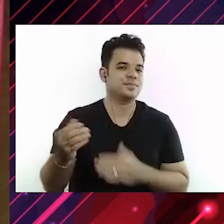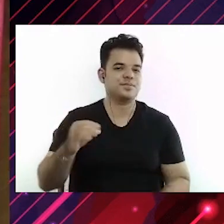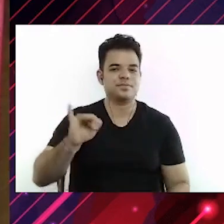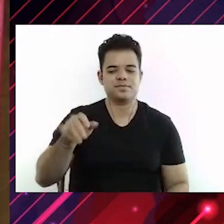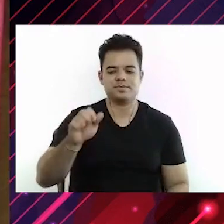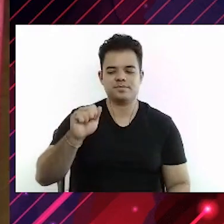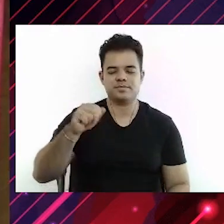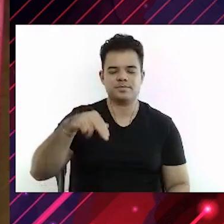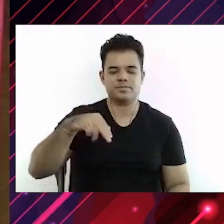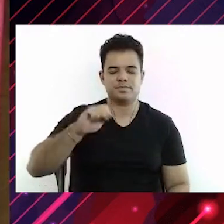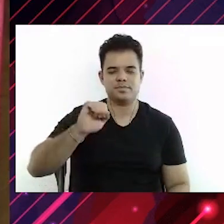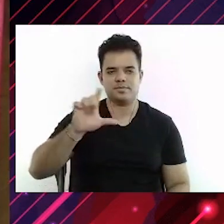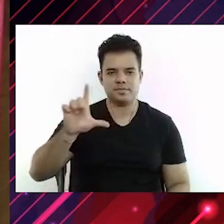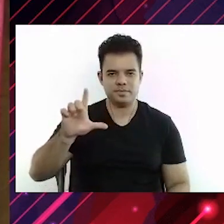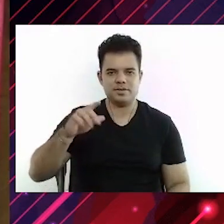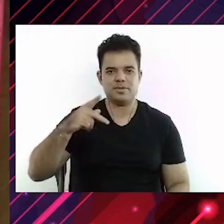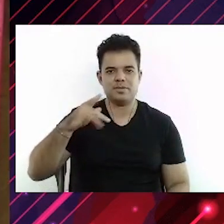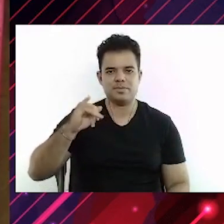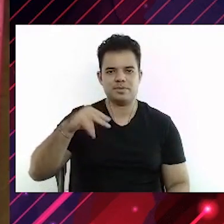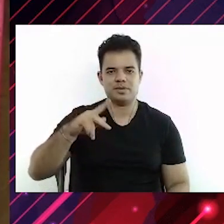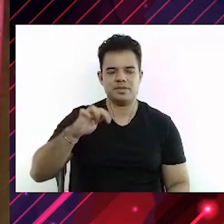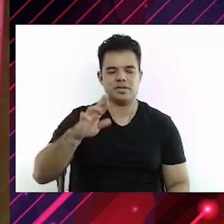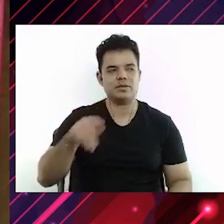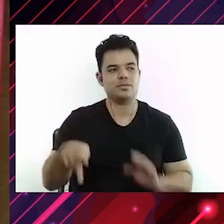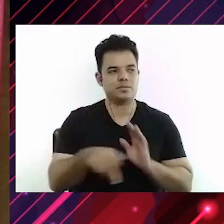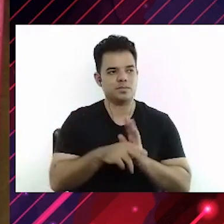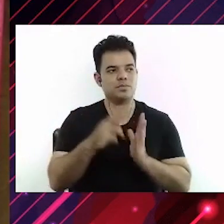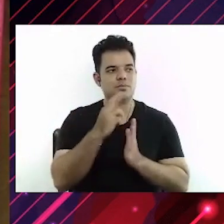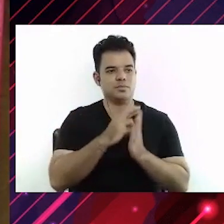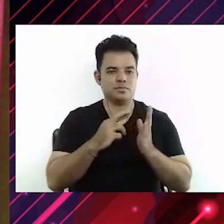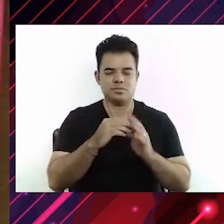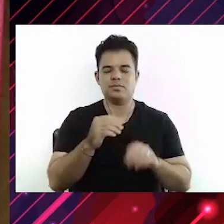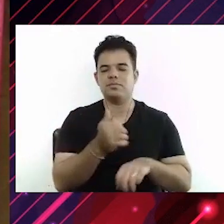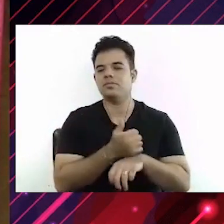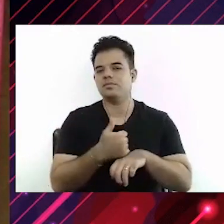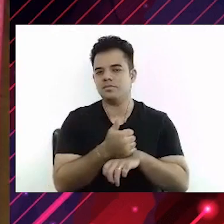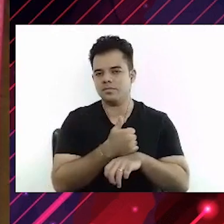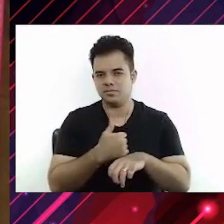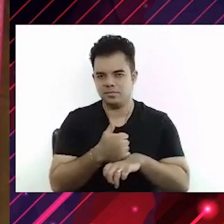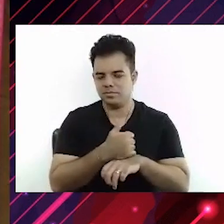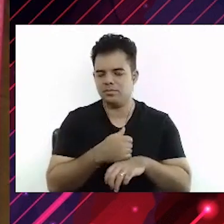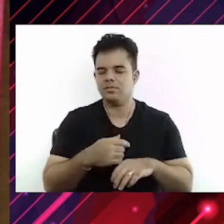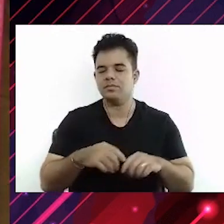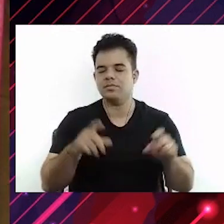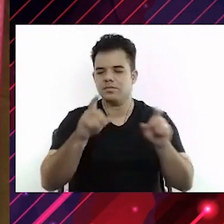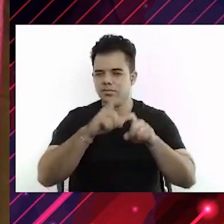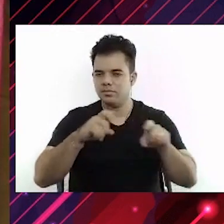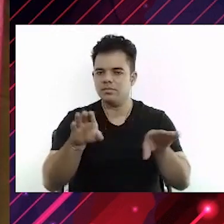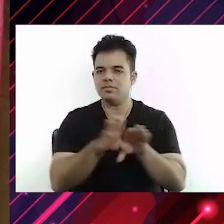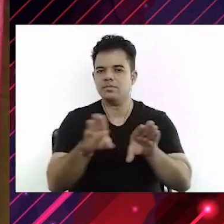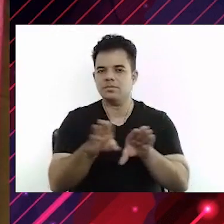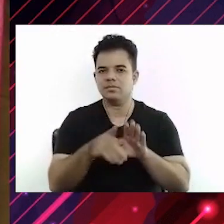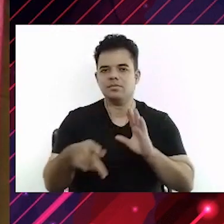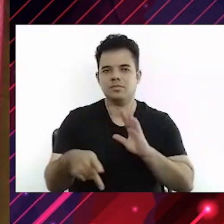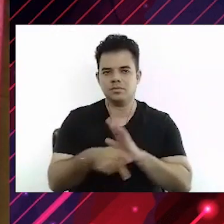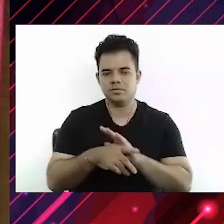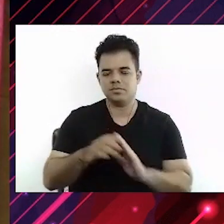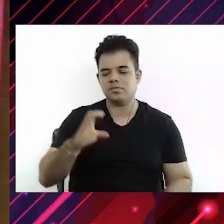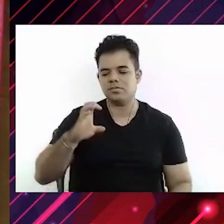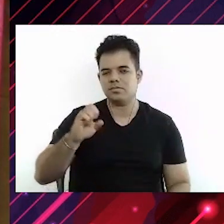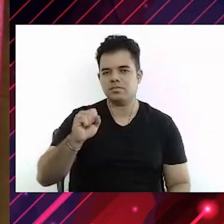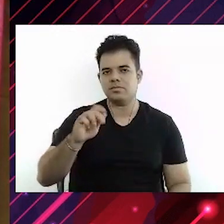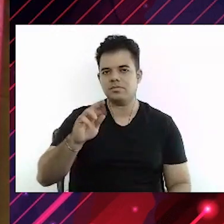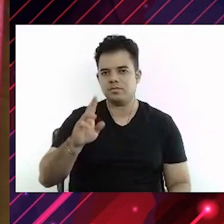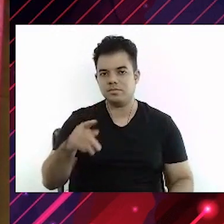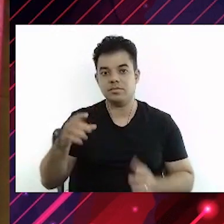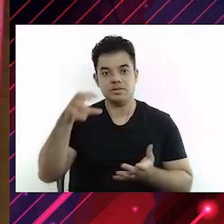Pinheiro, doutor em Ciência da Computação, especialização em Inteligência Computacional e estou atualmente como engenheiro de software no CESA, um centro de inovação